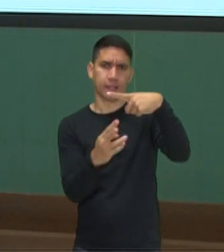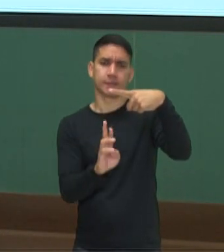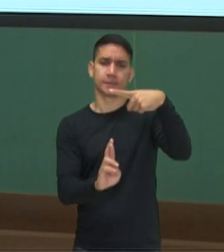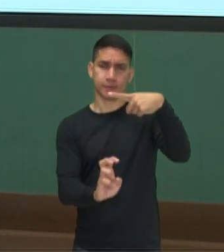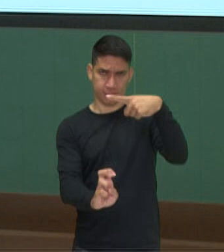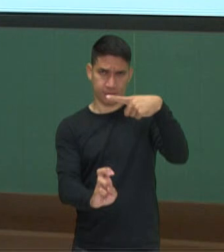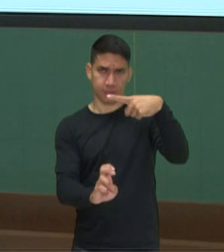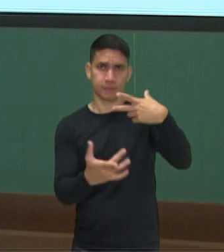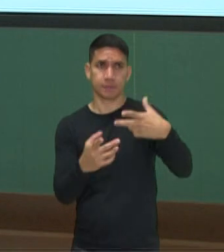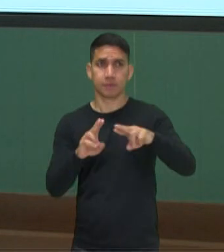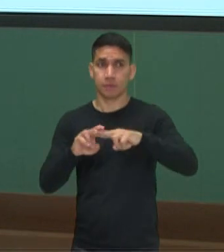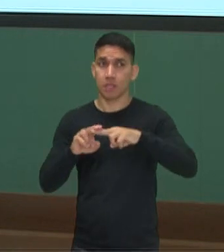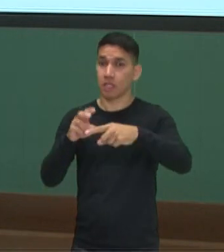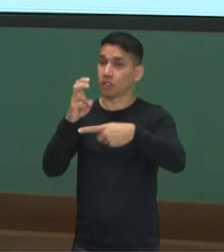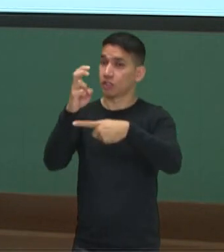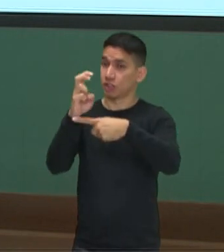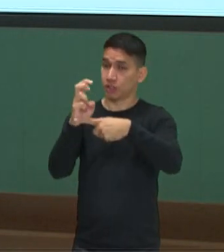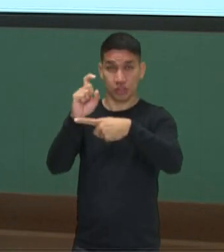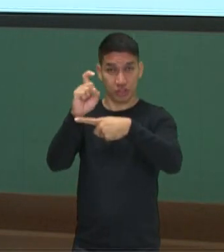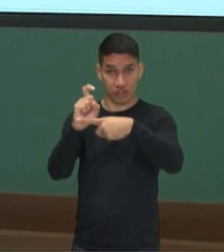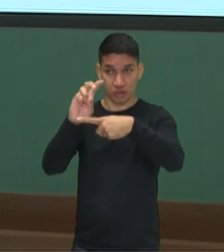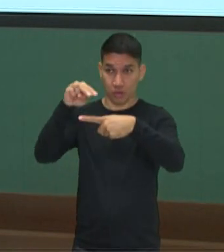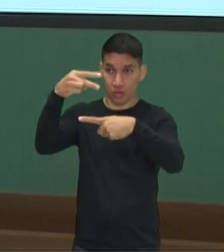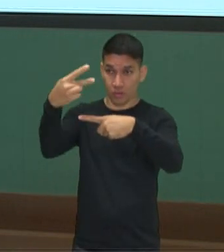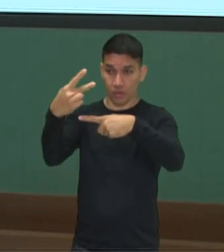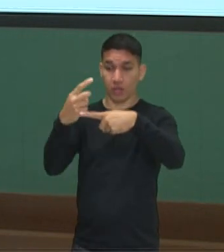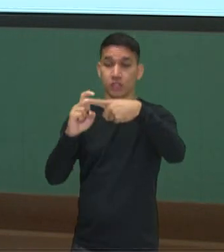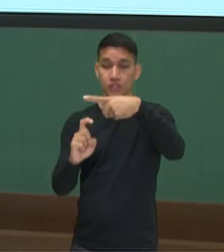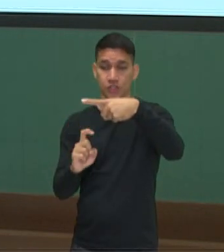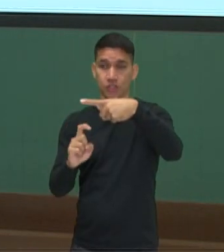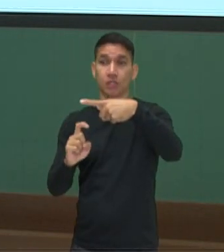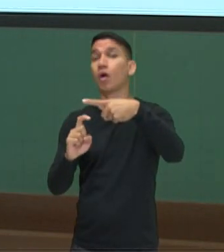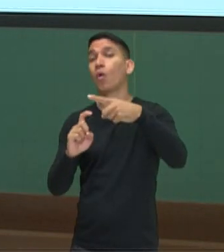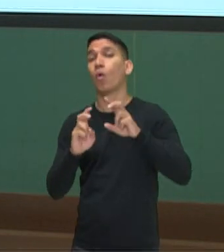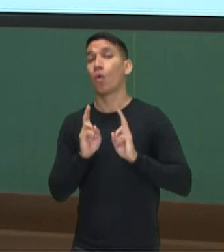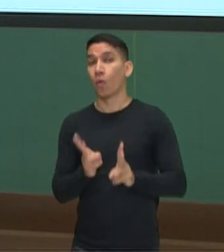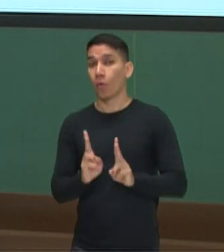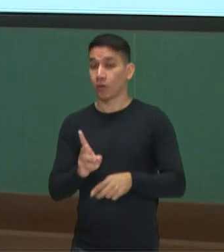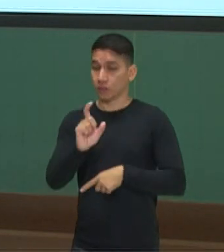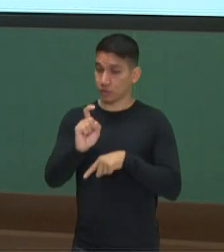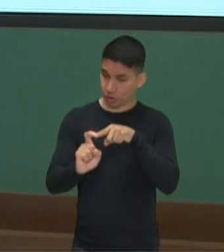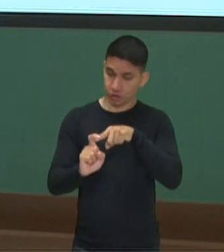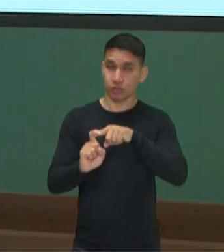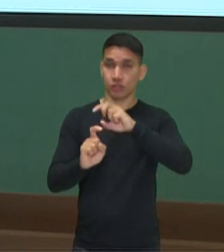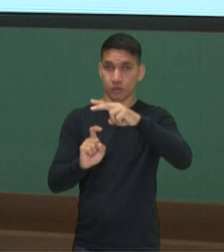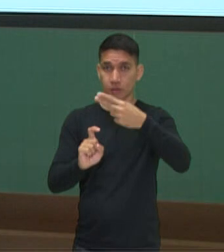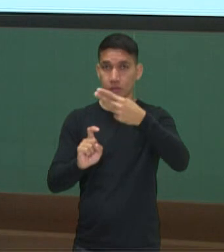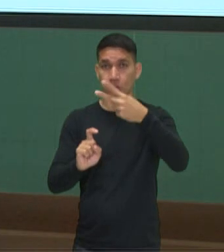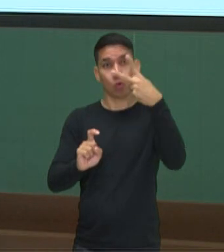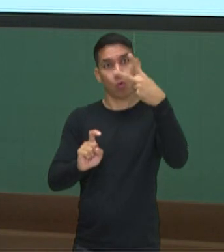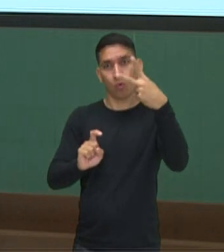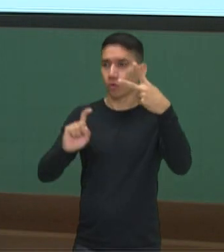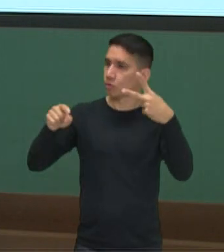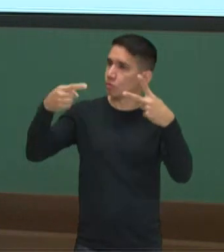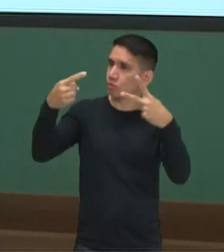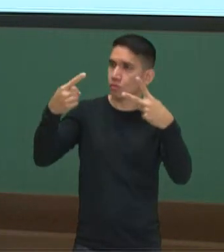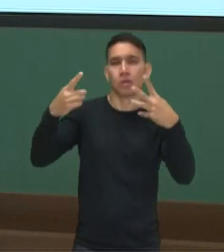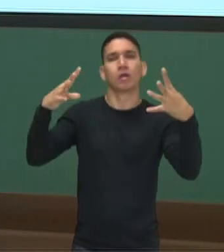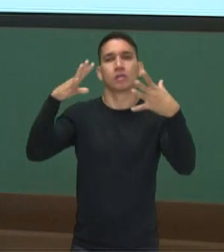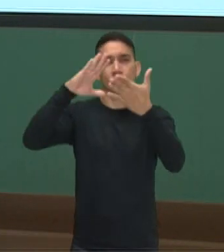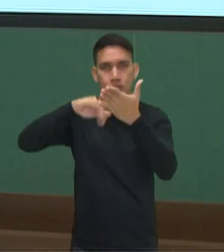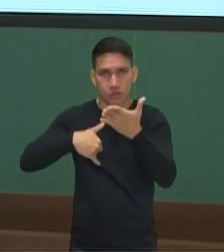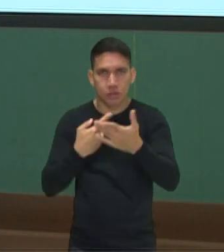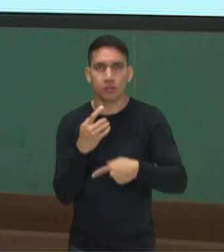por x, x. Repetiu a base, diminuiu os expoentes. O 2 menos 1 que não aparece dá 1